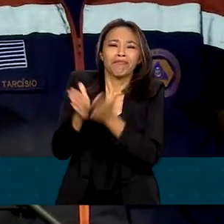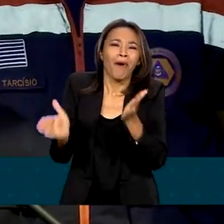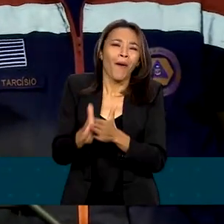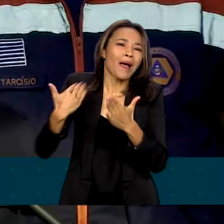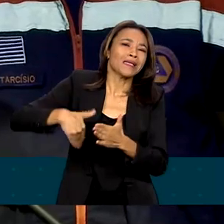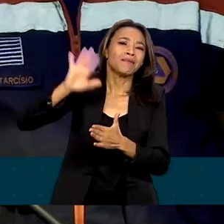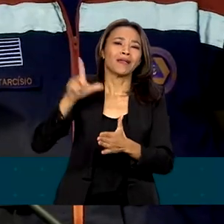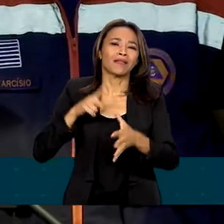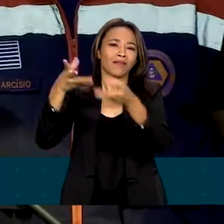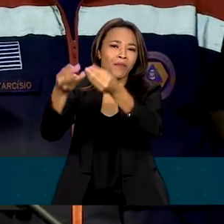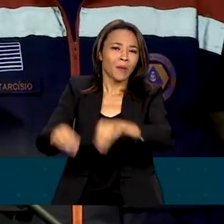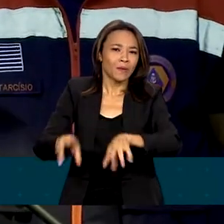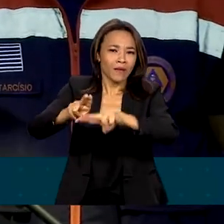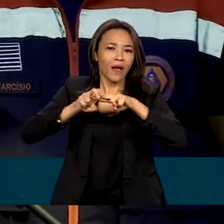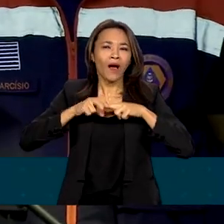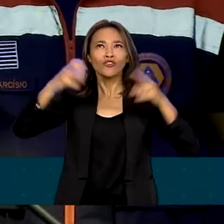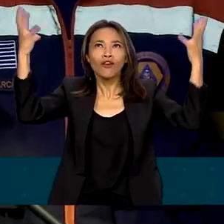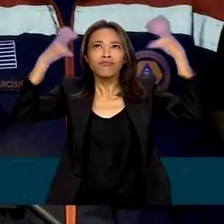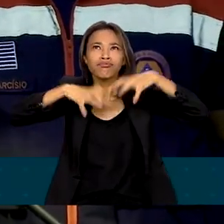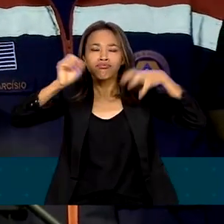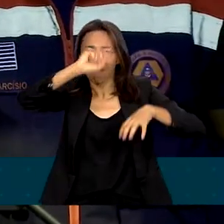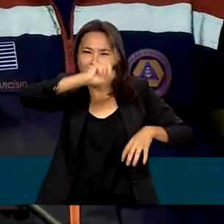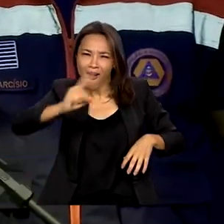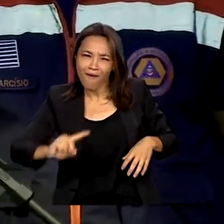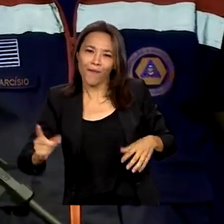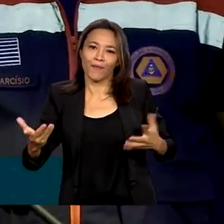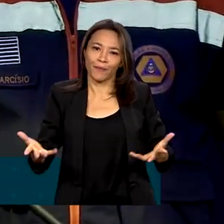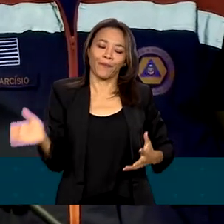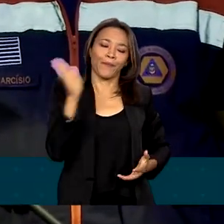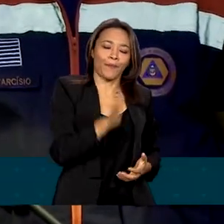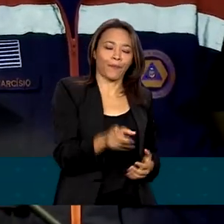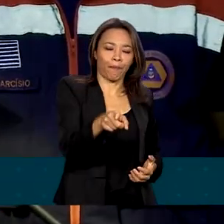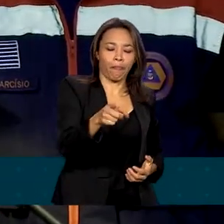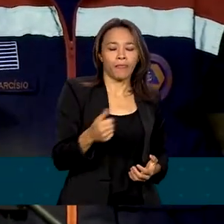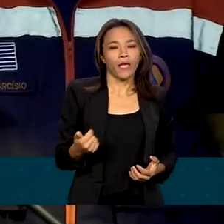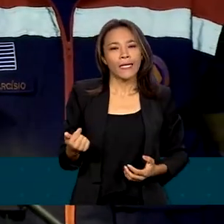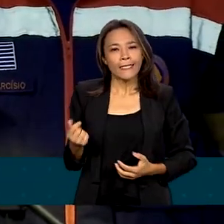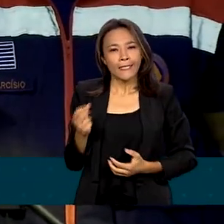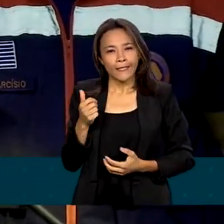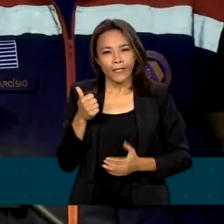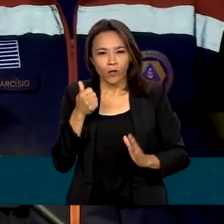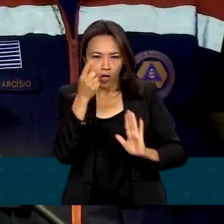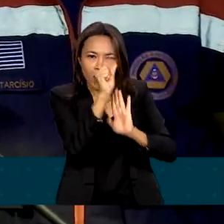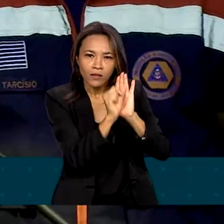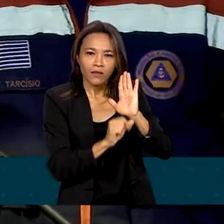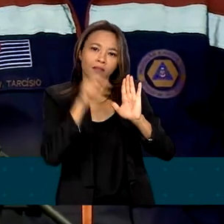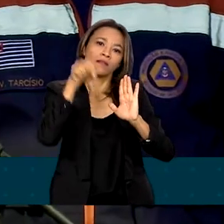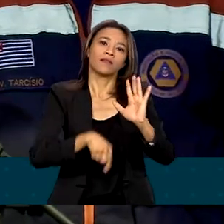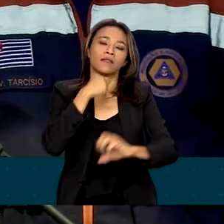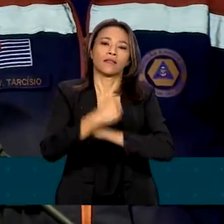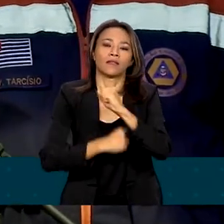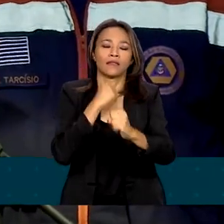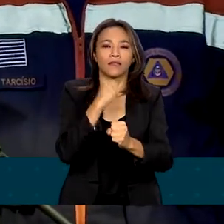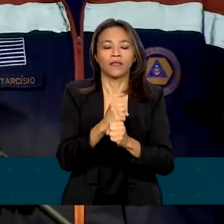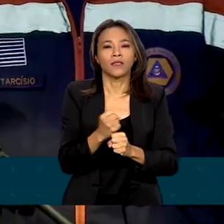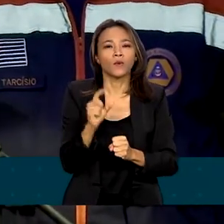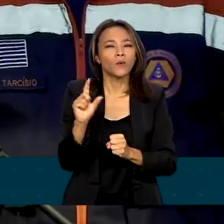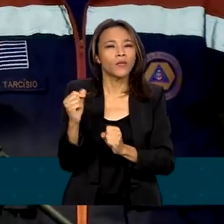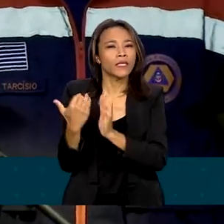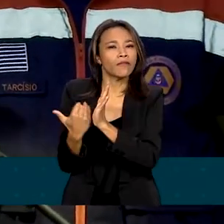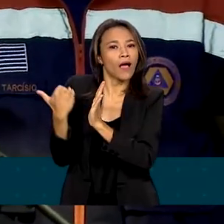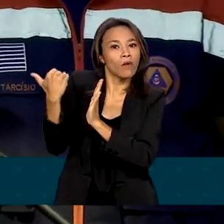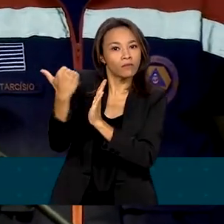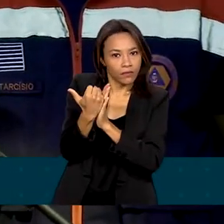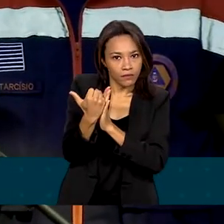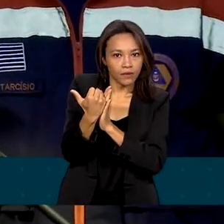pelos impactos do temporal Se você pegar o orçamento desse ano o item que teve maior acréscimo